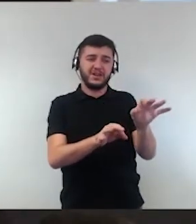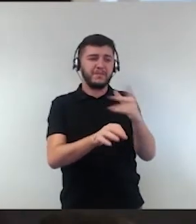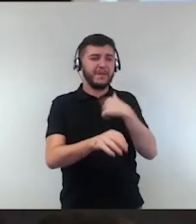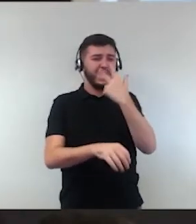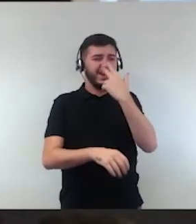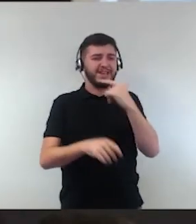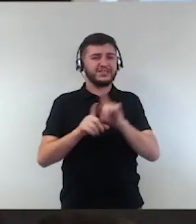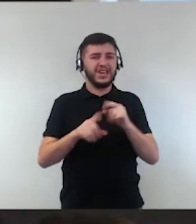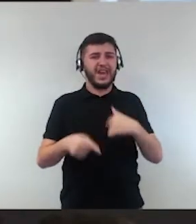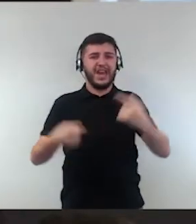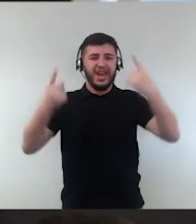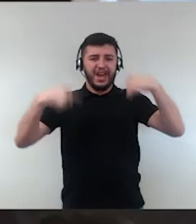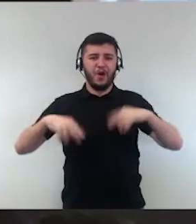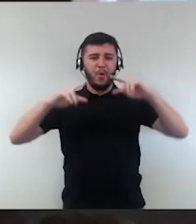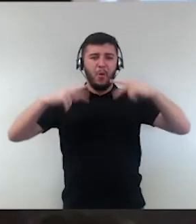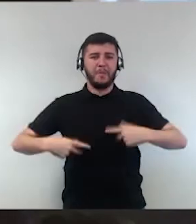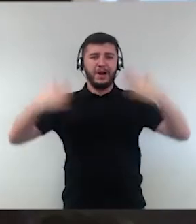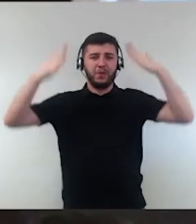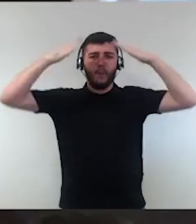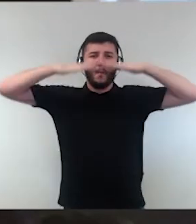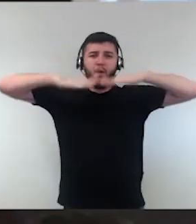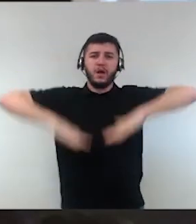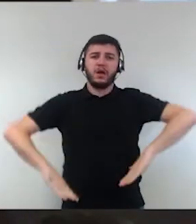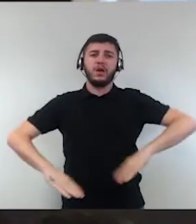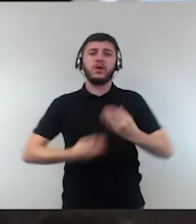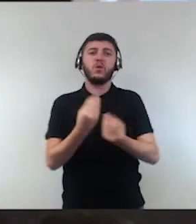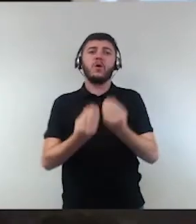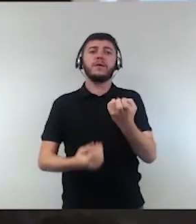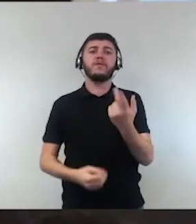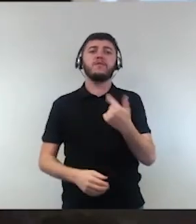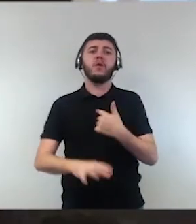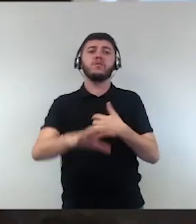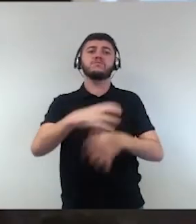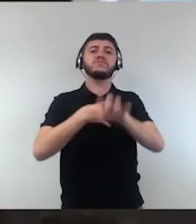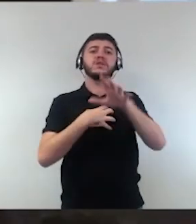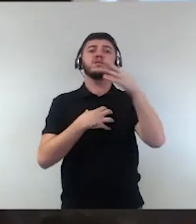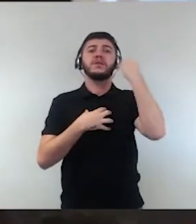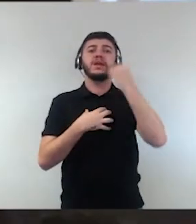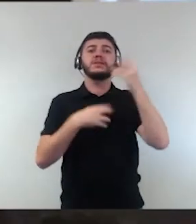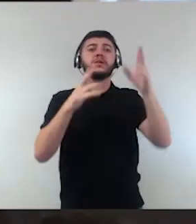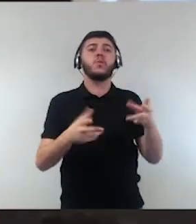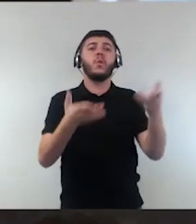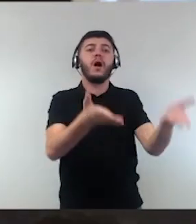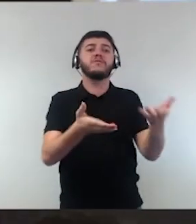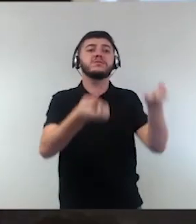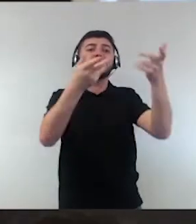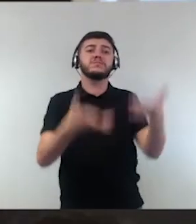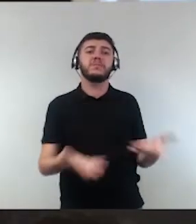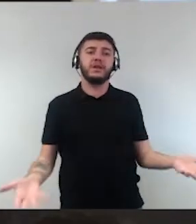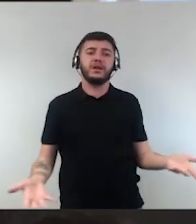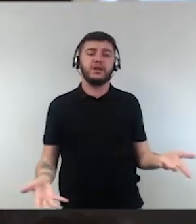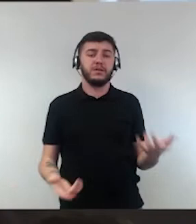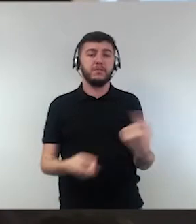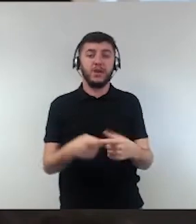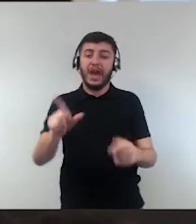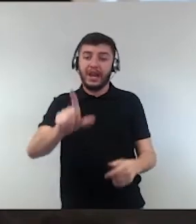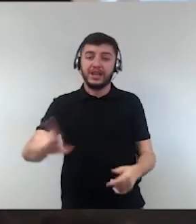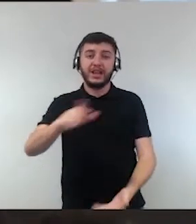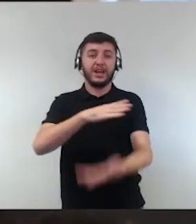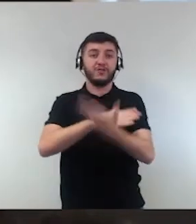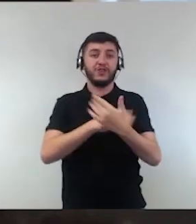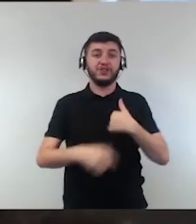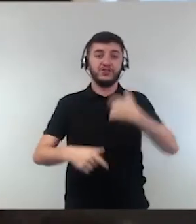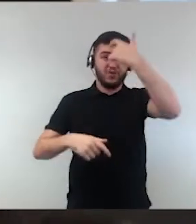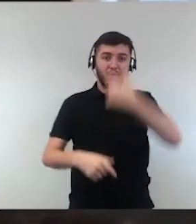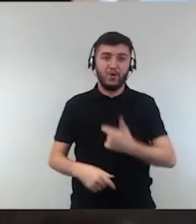humana, né? Como é que eu faço para ter essa experiência que você tem, que você fala com tanto gosto, de como a literatura te transformou em alguém mais